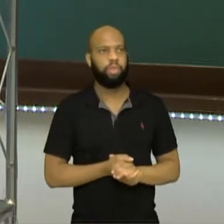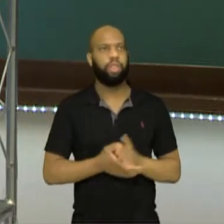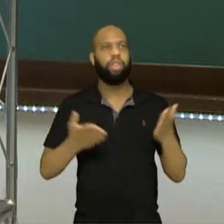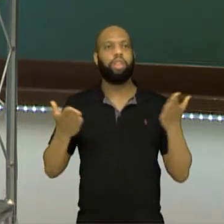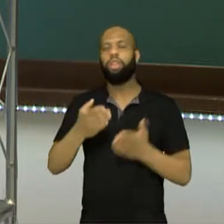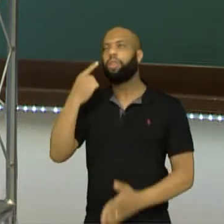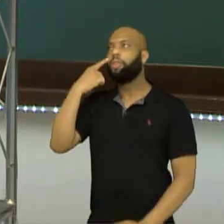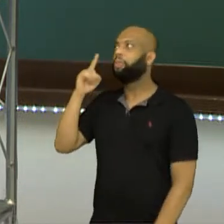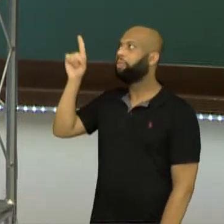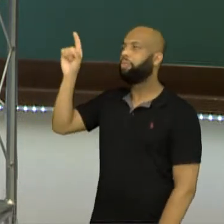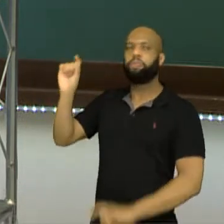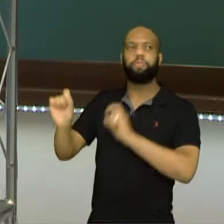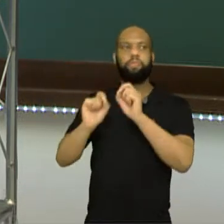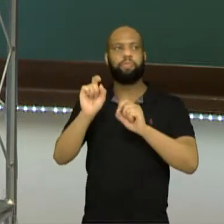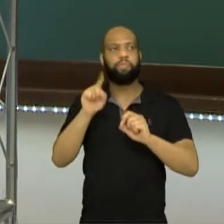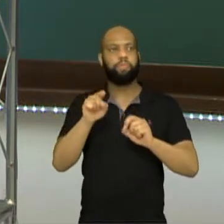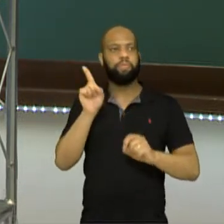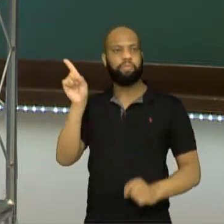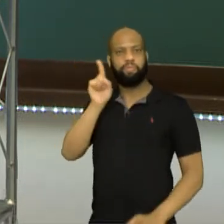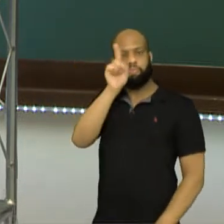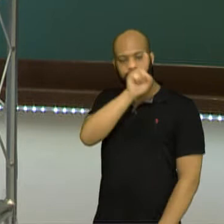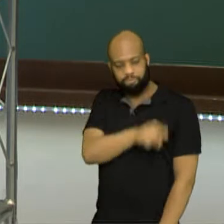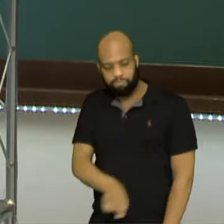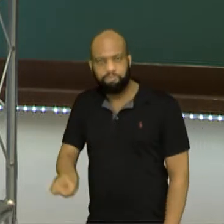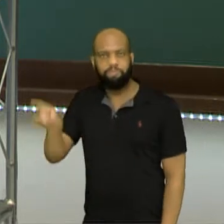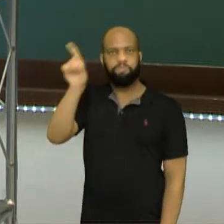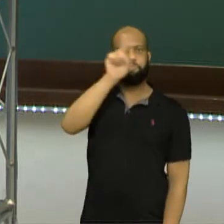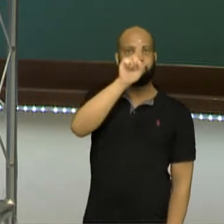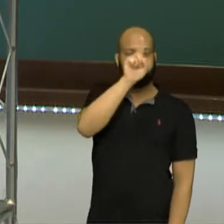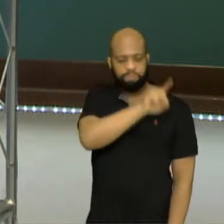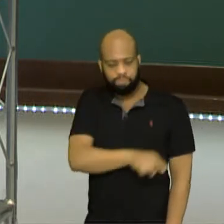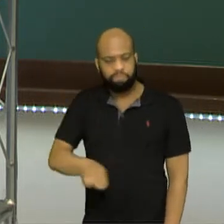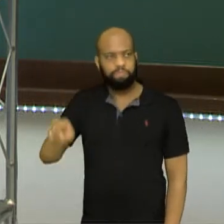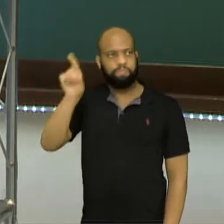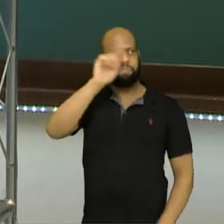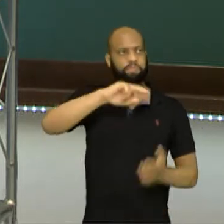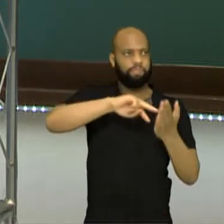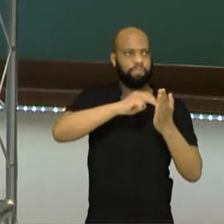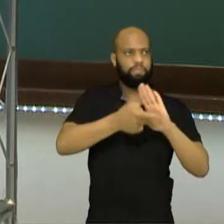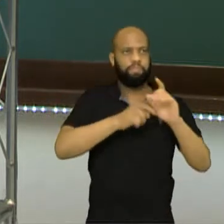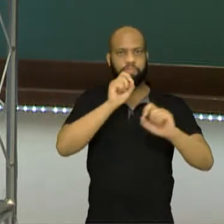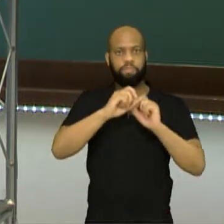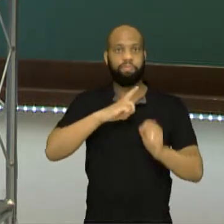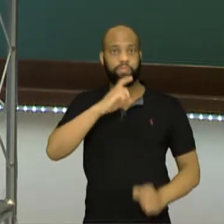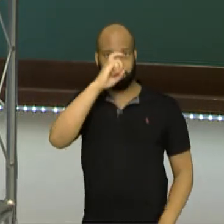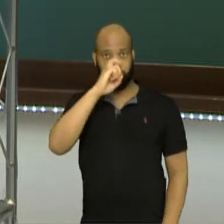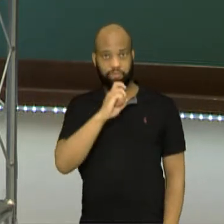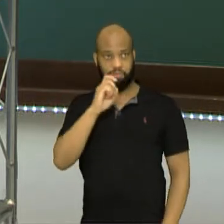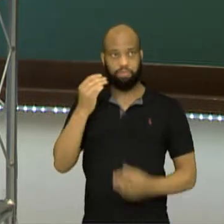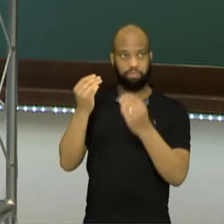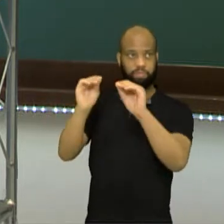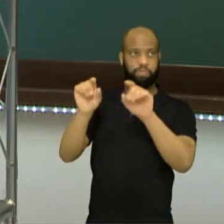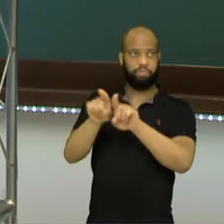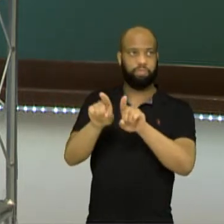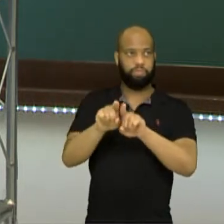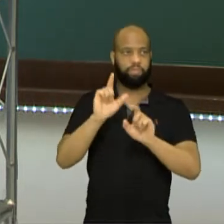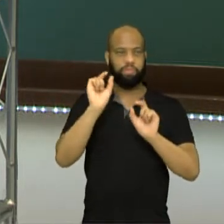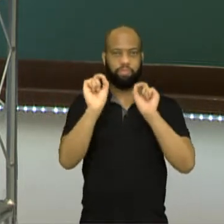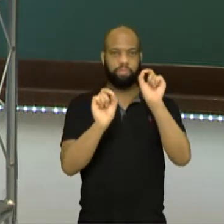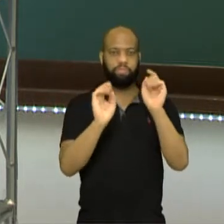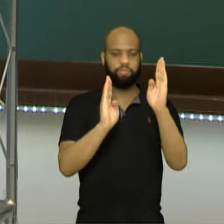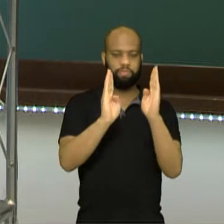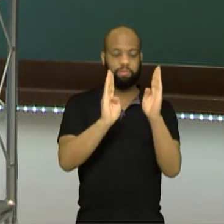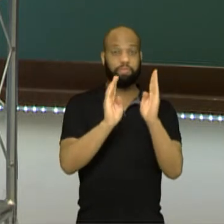liga nessa, gente. O que que esse círculo significa? Esse círculo aqui escrito menstruação e aqui ovulação. Qual